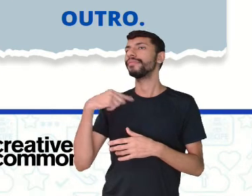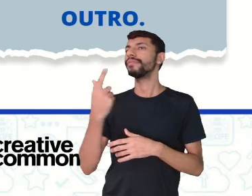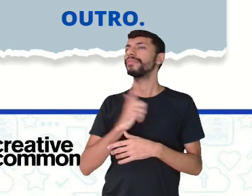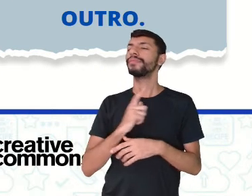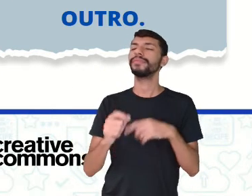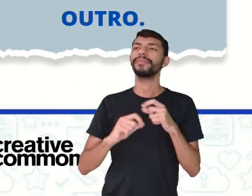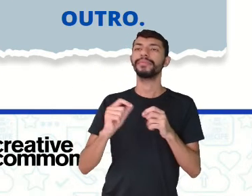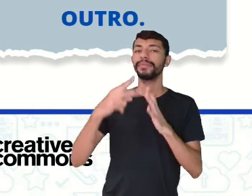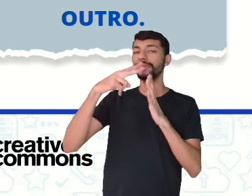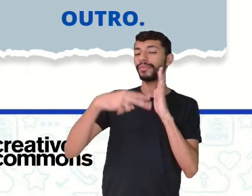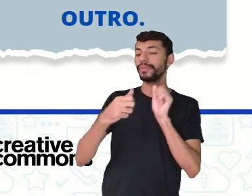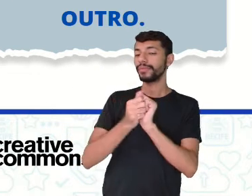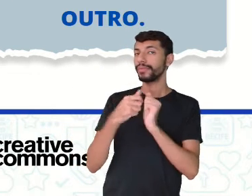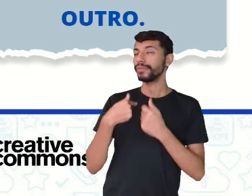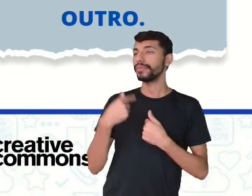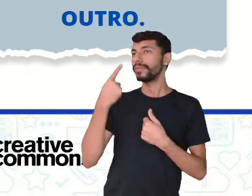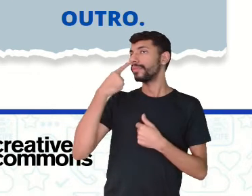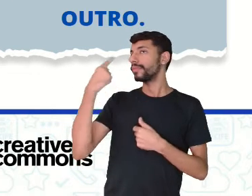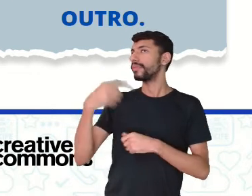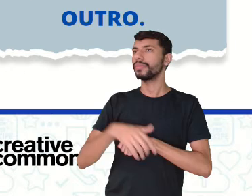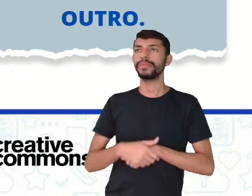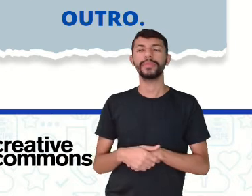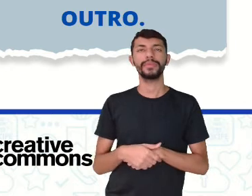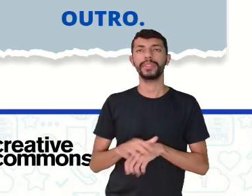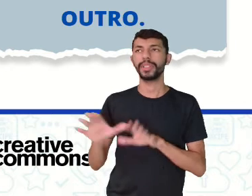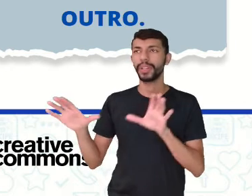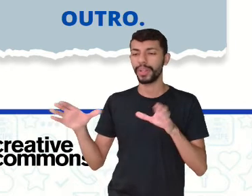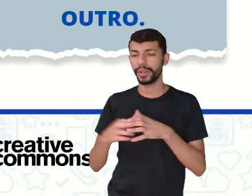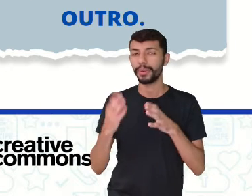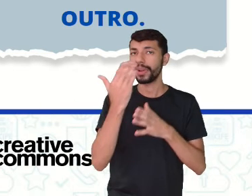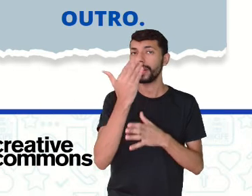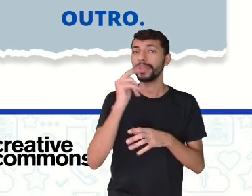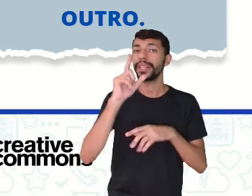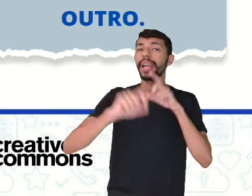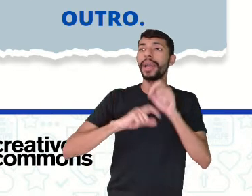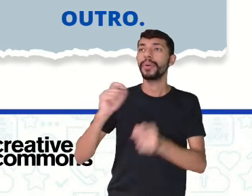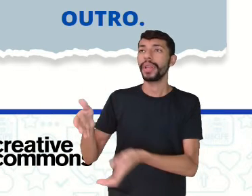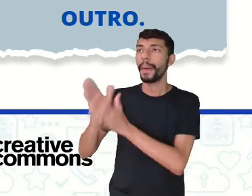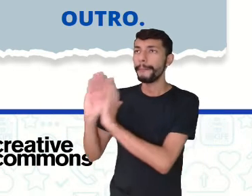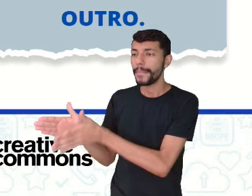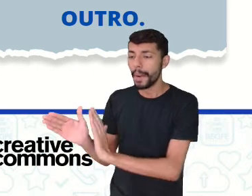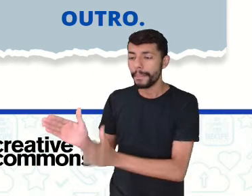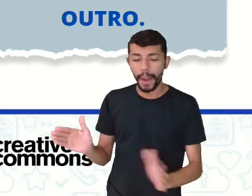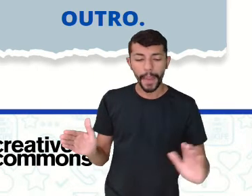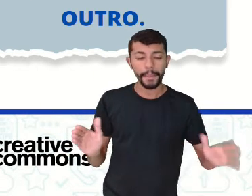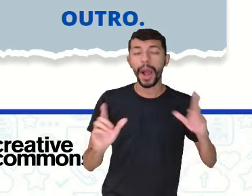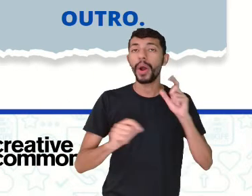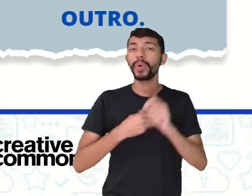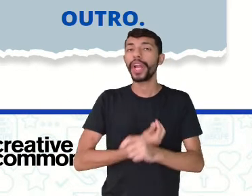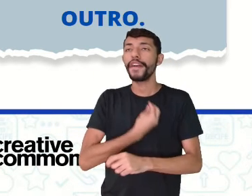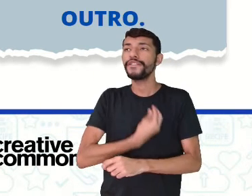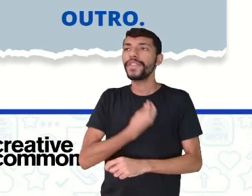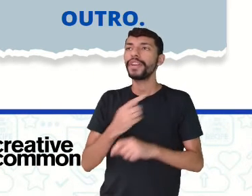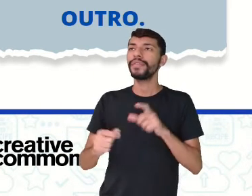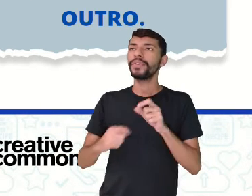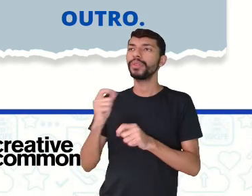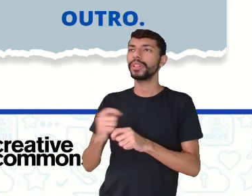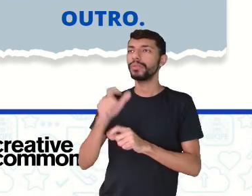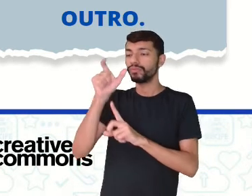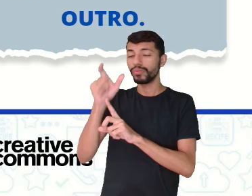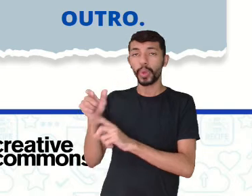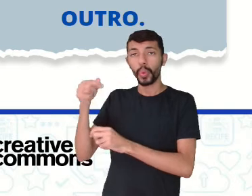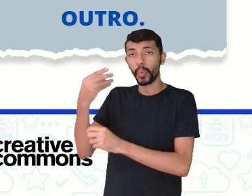temos, leiam aí comigo, cadeia alimentar é uma sequência de seres vivos em que um